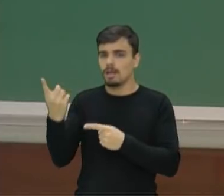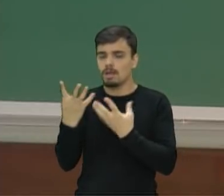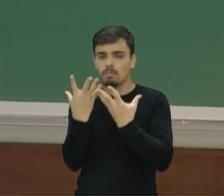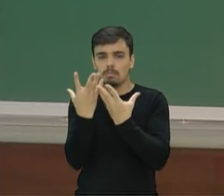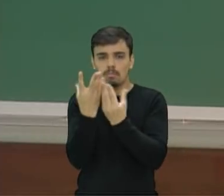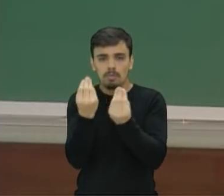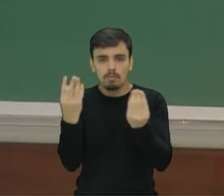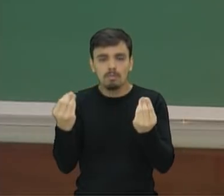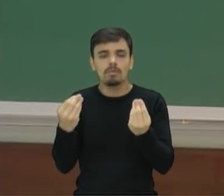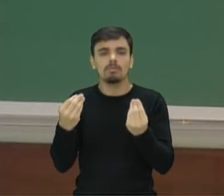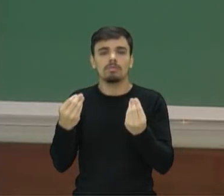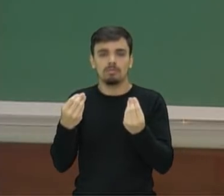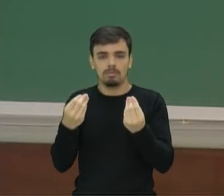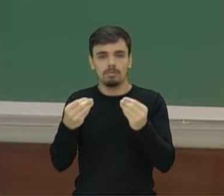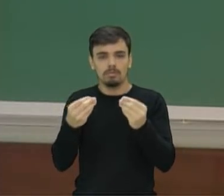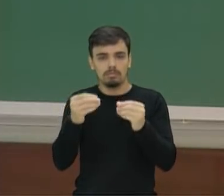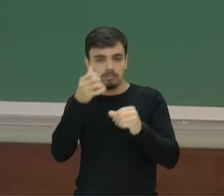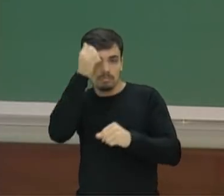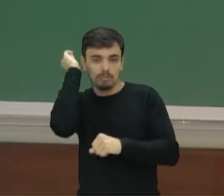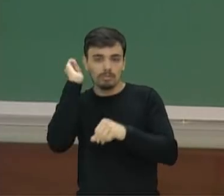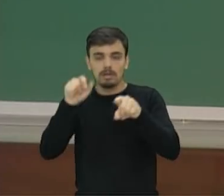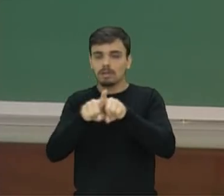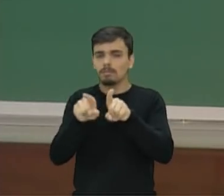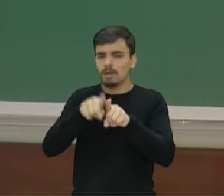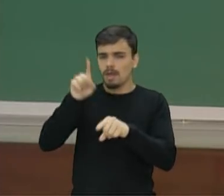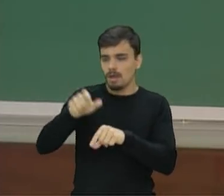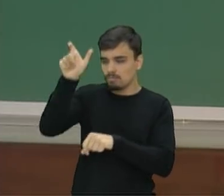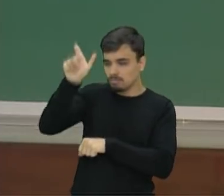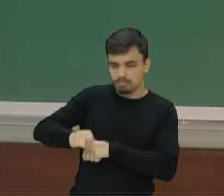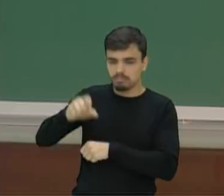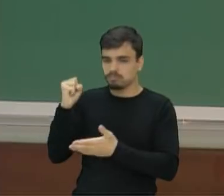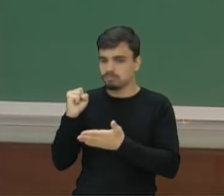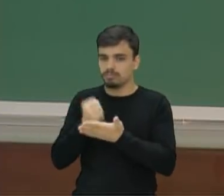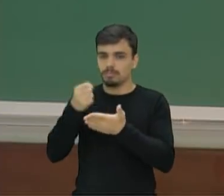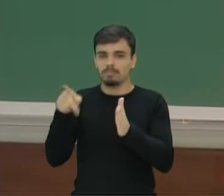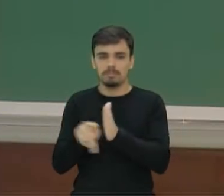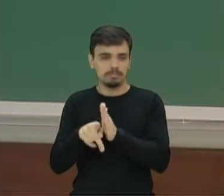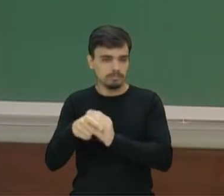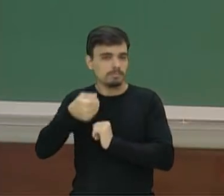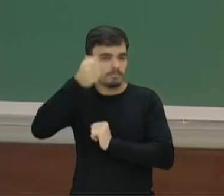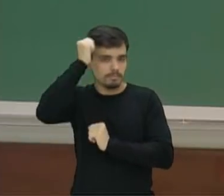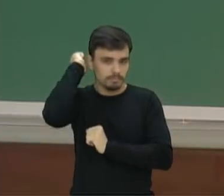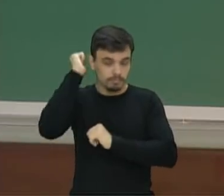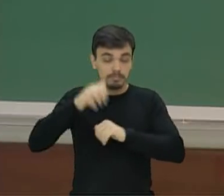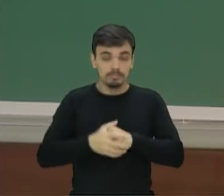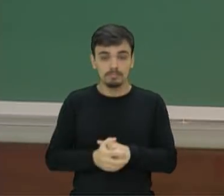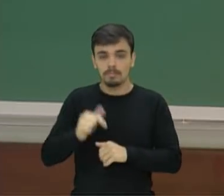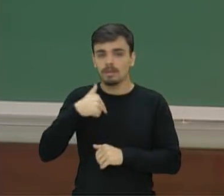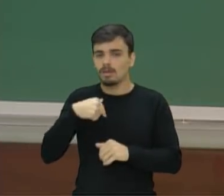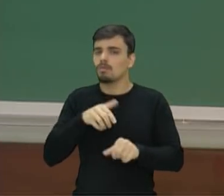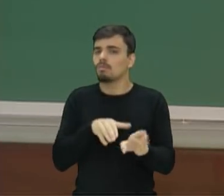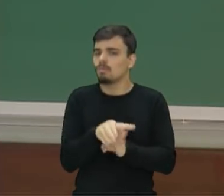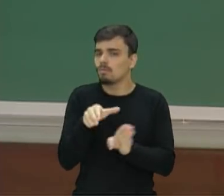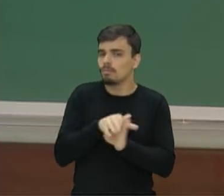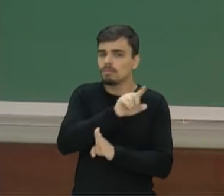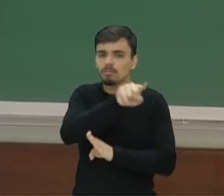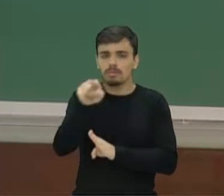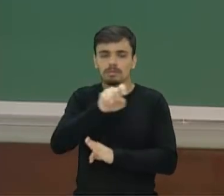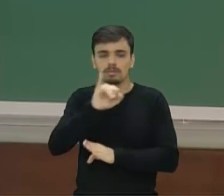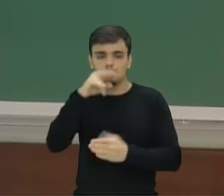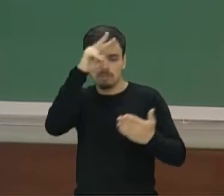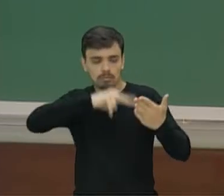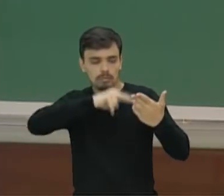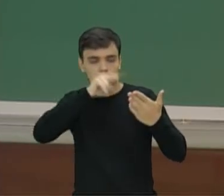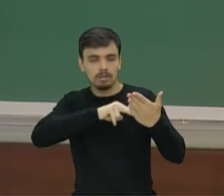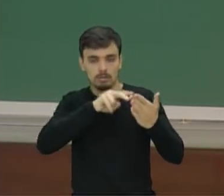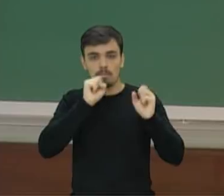vestibulares, ele é uma figurinha carimbada aí nos vestibulares. Eu recomendo, se você ainda não leu Machado, comece